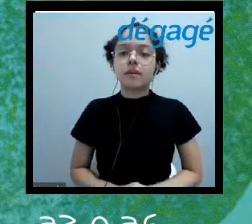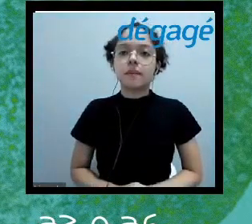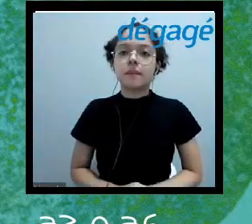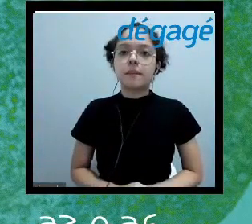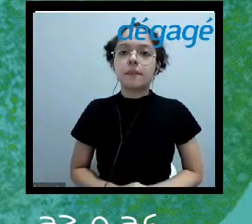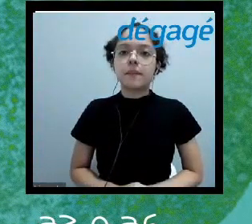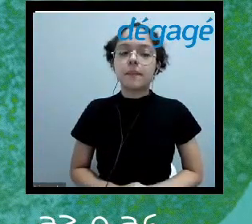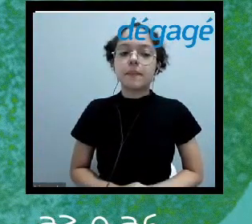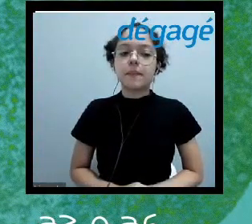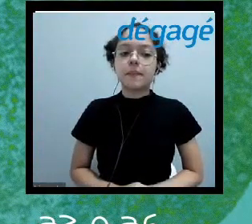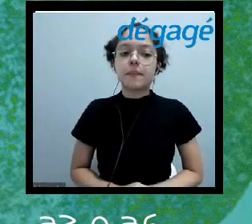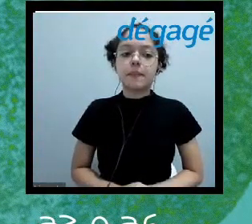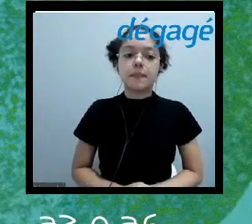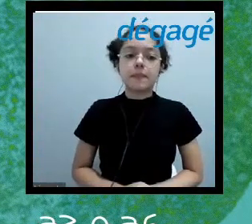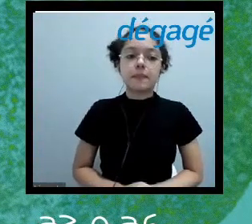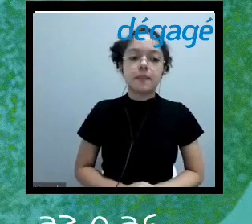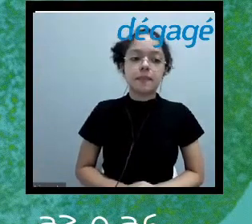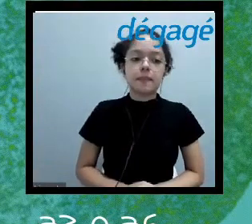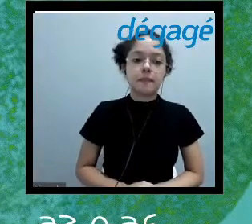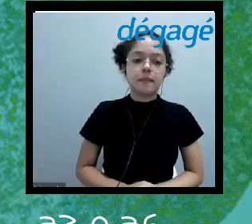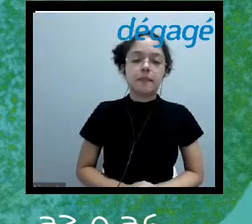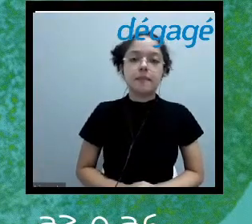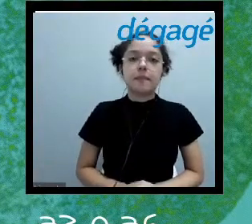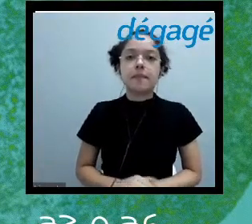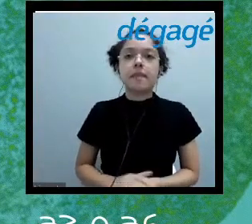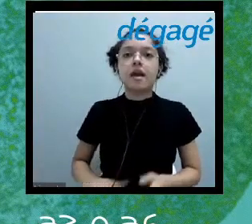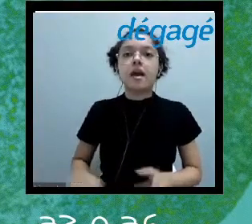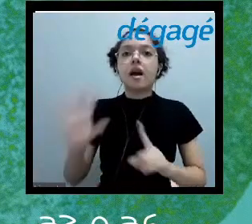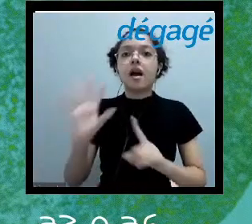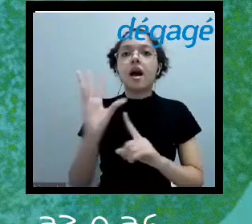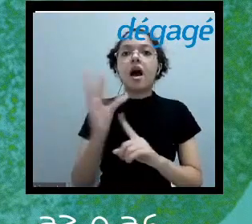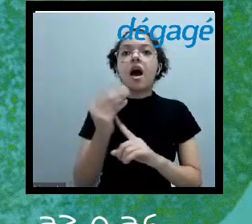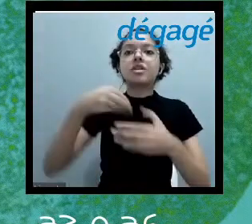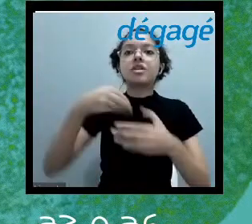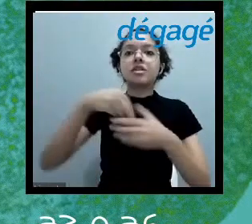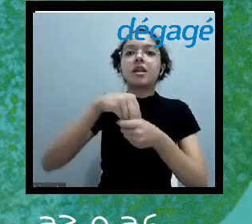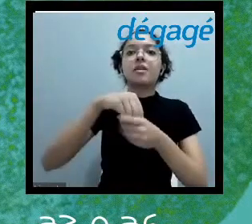arte, a música, a escultura,